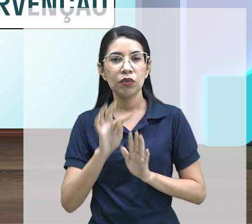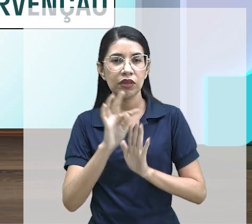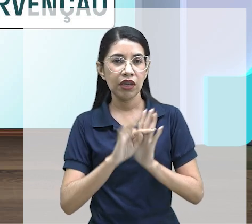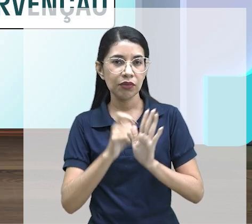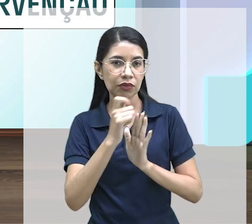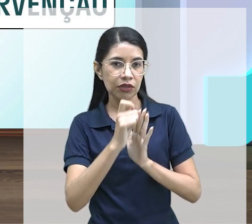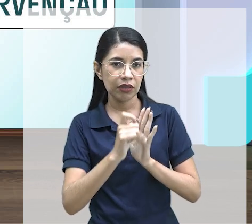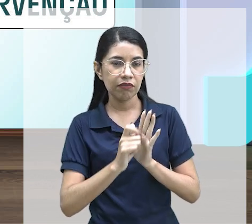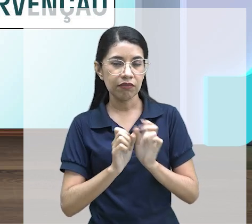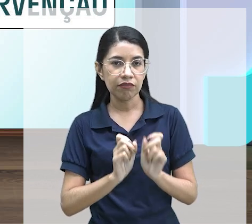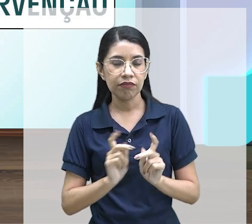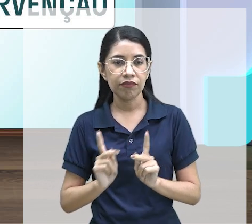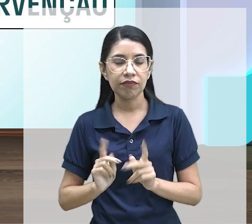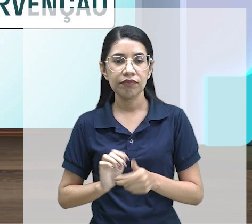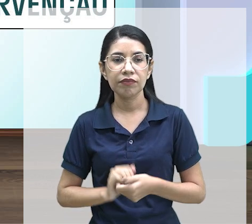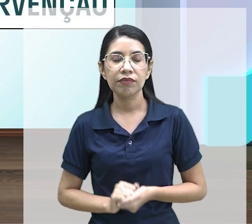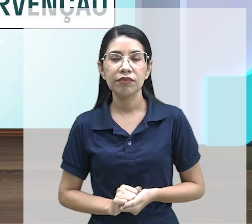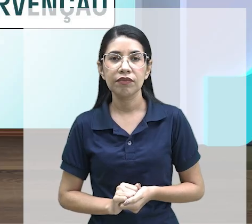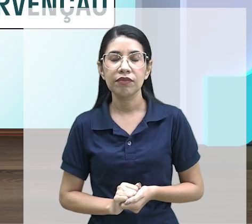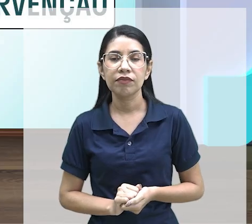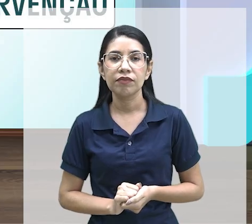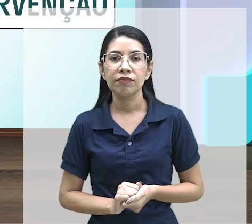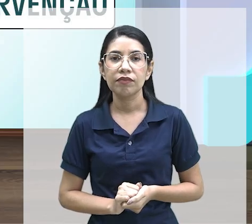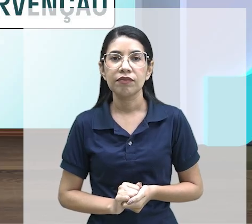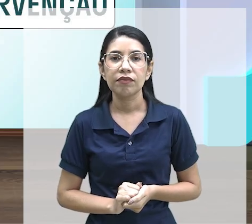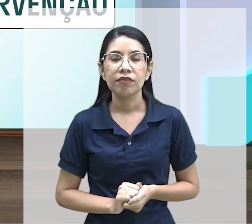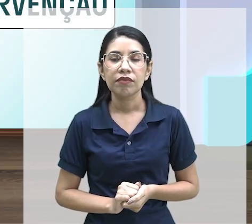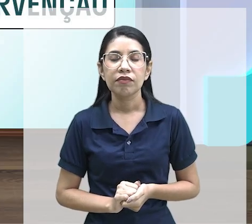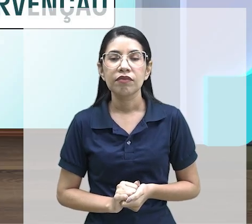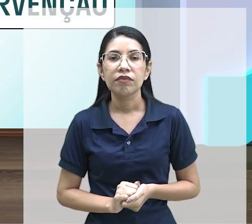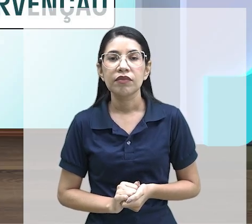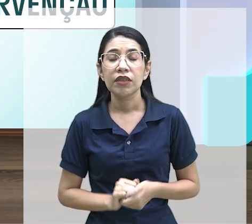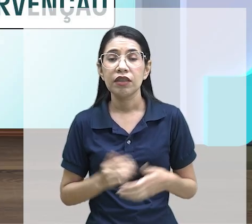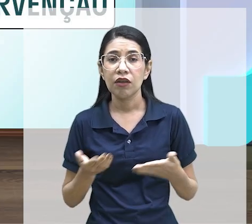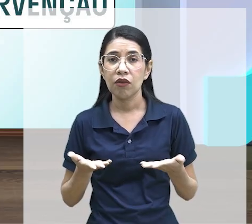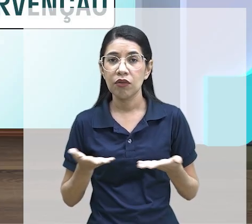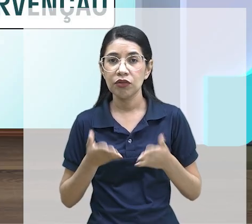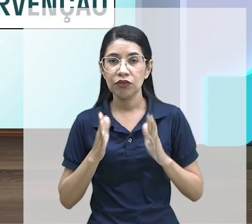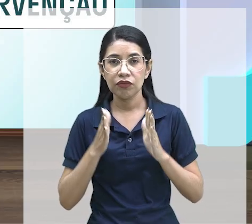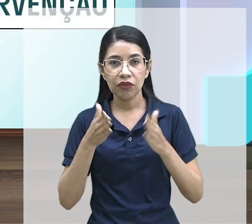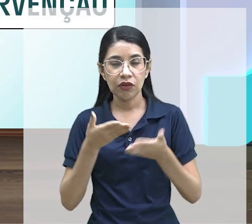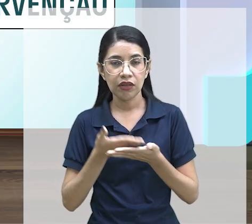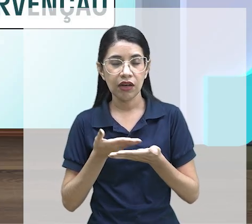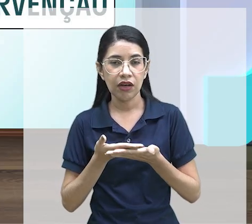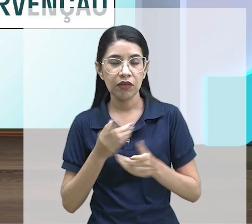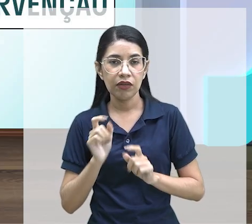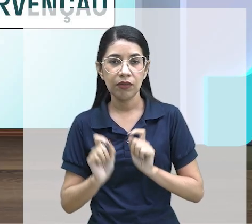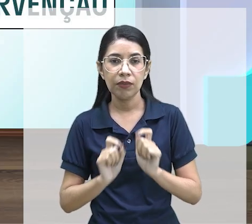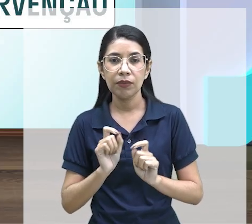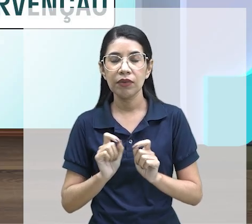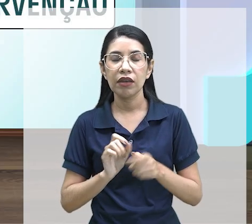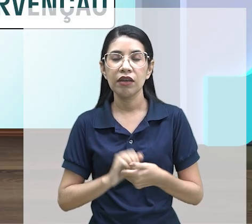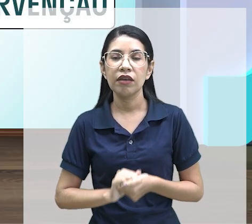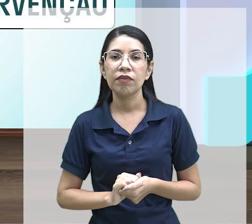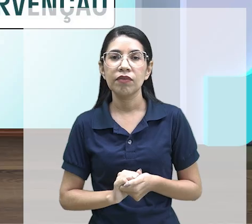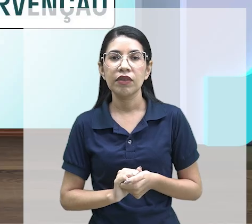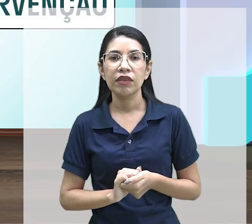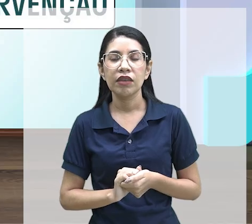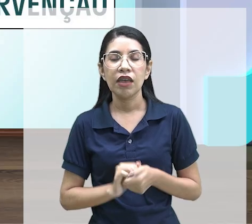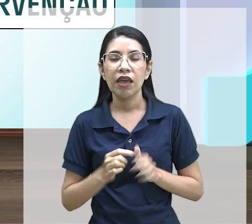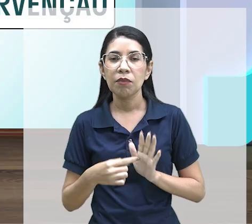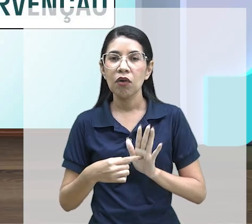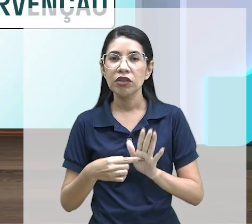sua escrita, certo? Então, olha só, o nosso foco, né, com a nossa aula de hoje é desmontar